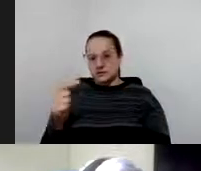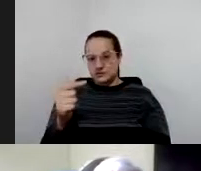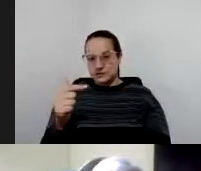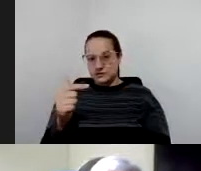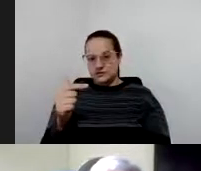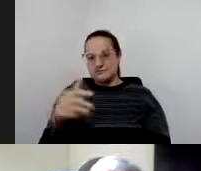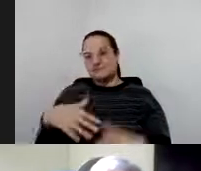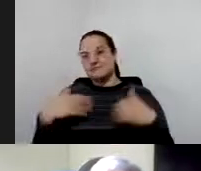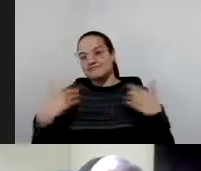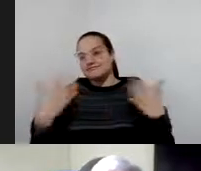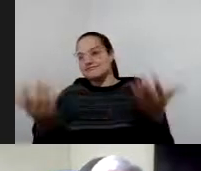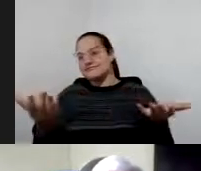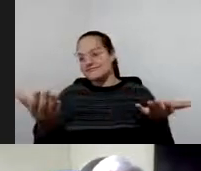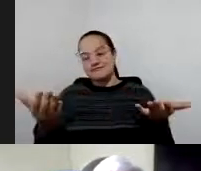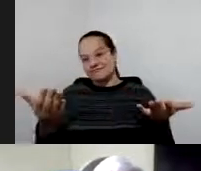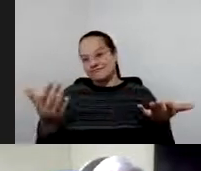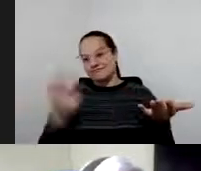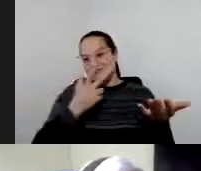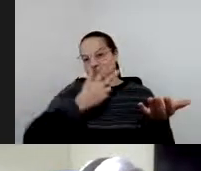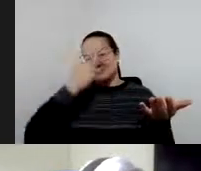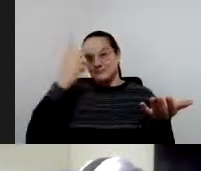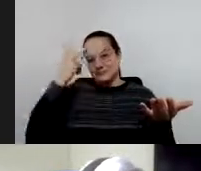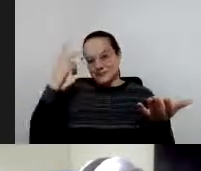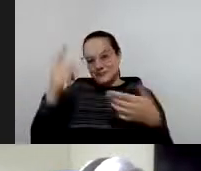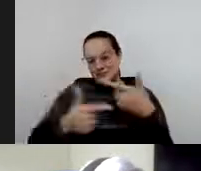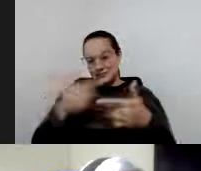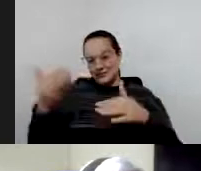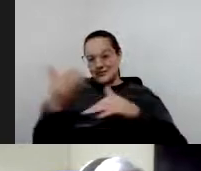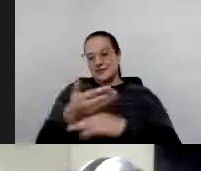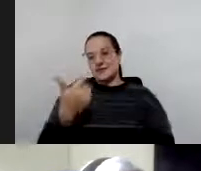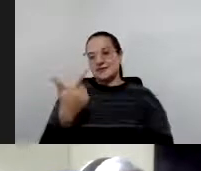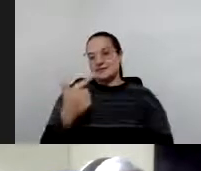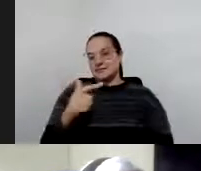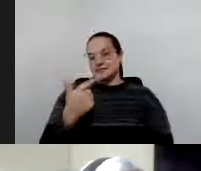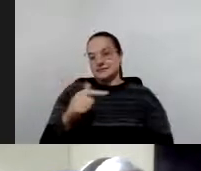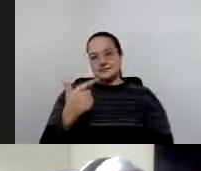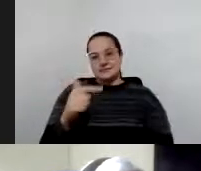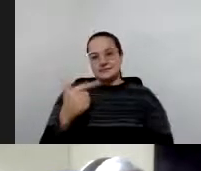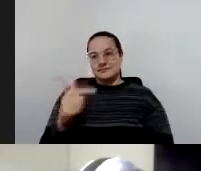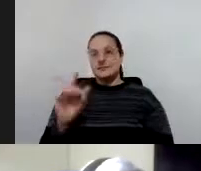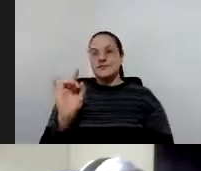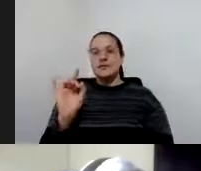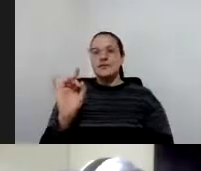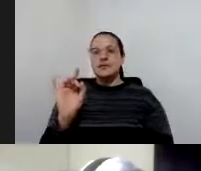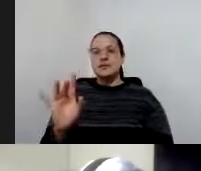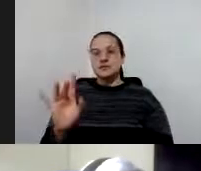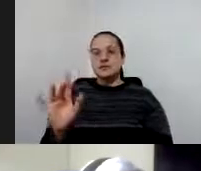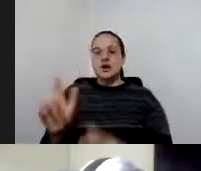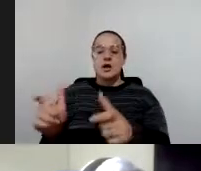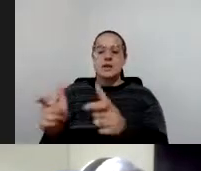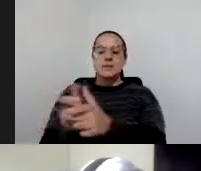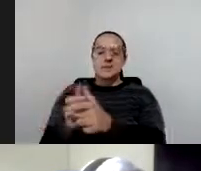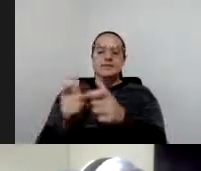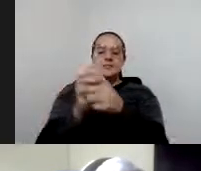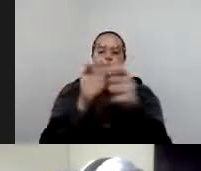realmente não haveria pessoas no mercado de trabalho, a não ser as pessoas, as minorias, aquelas que